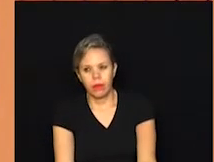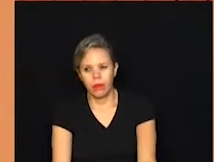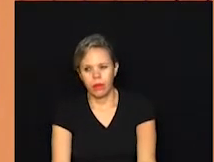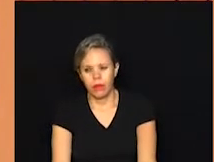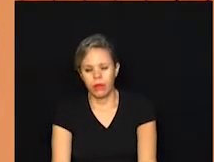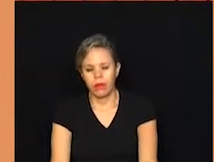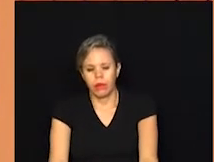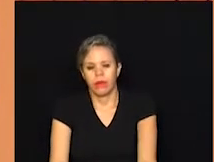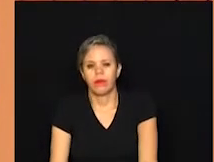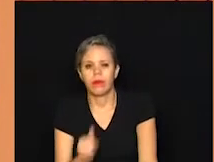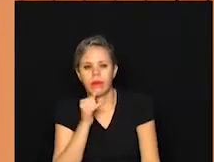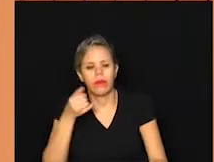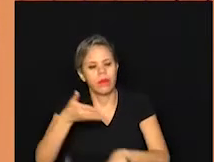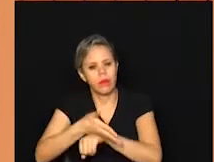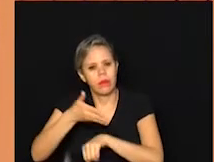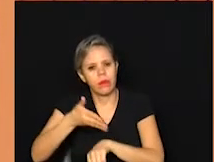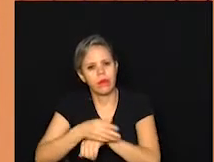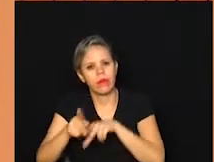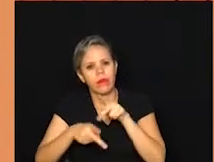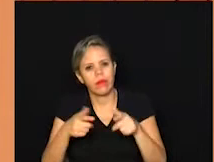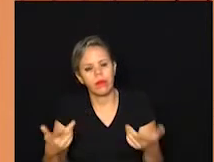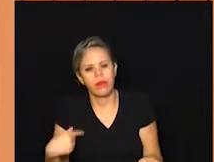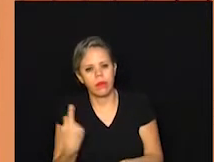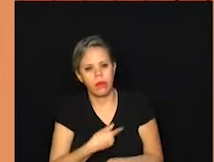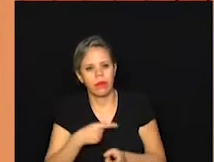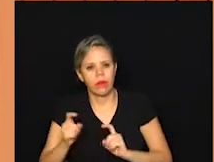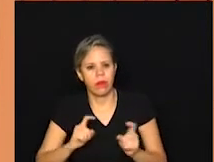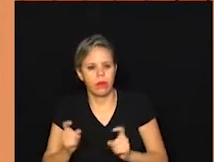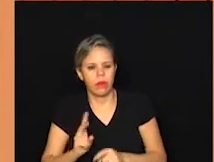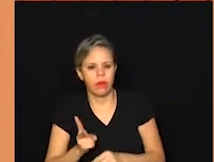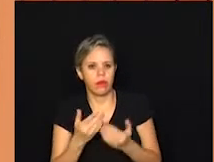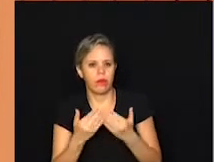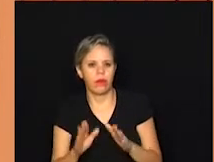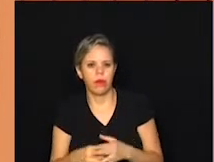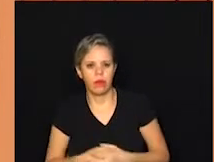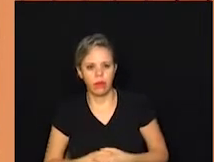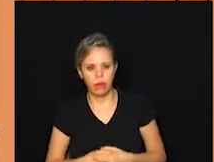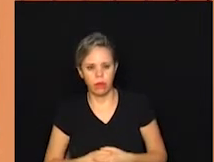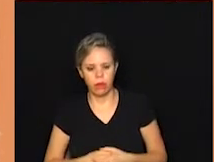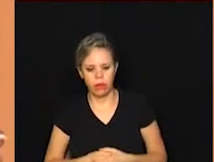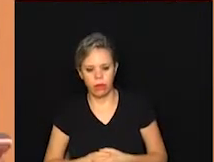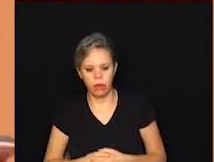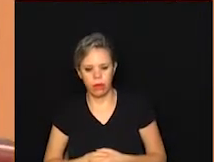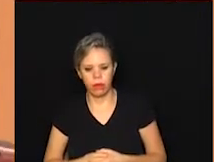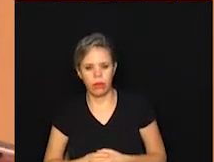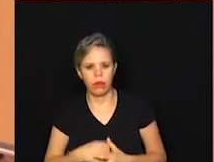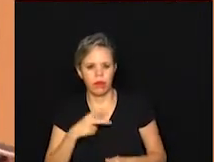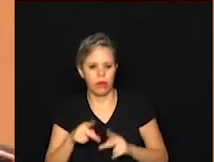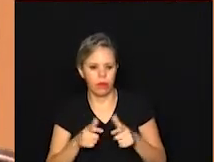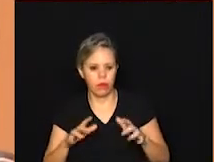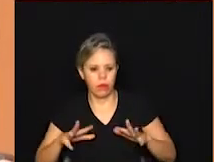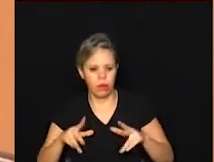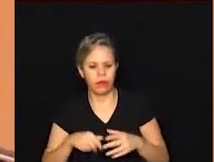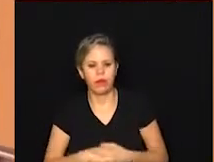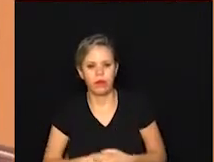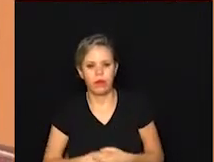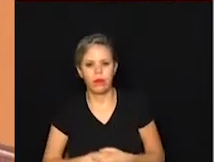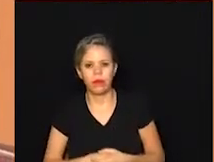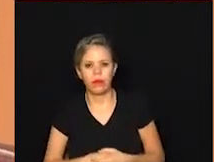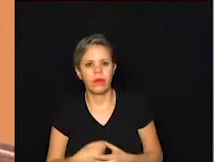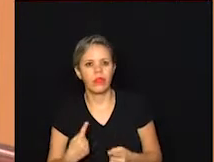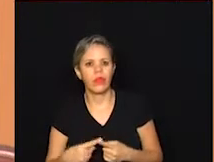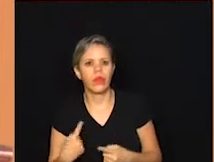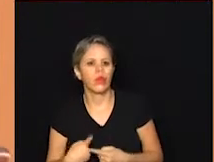Quanto à questão da participação popular, as nossas reuniões são sempre abertas a toda a população. Por que